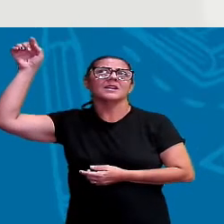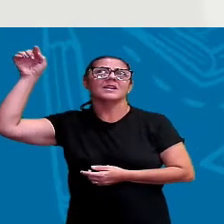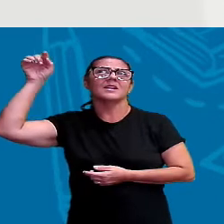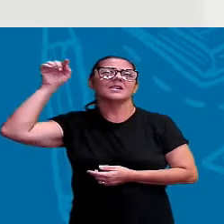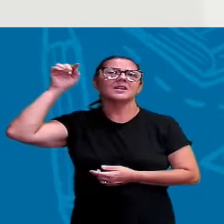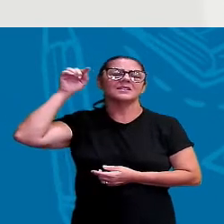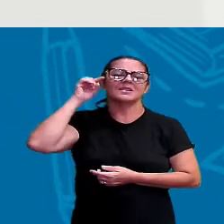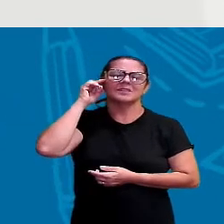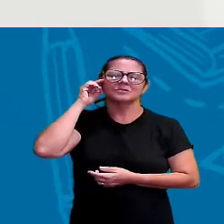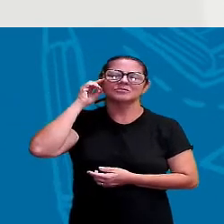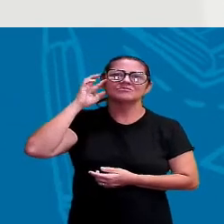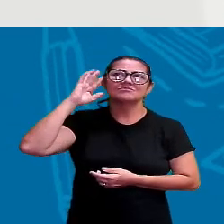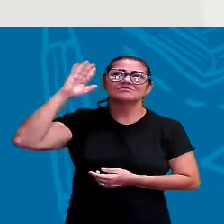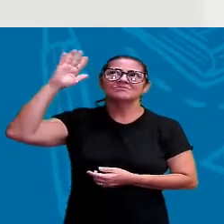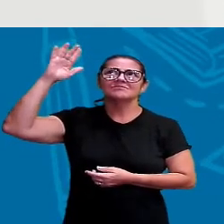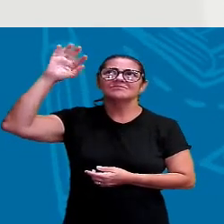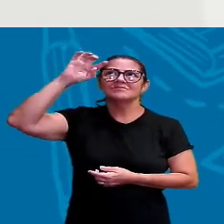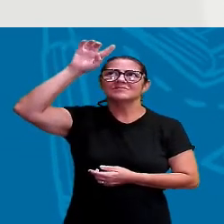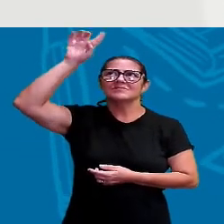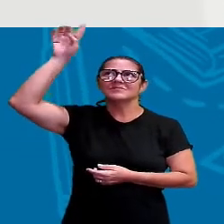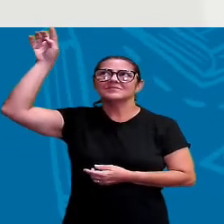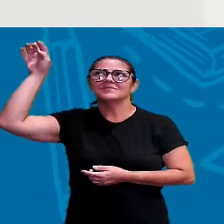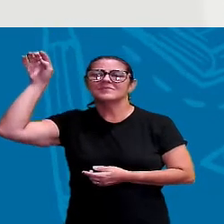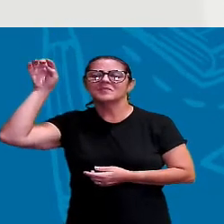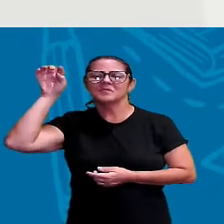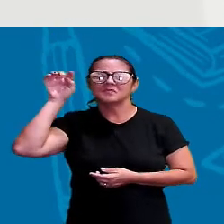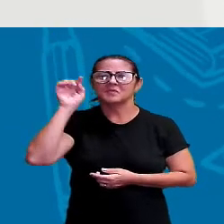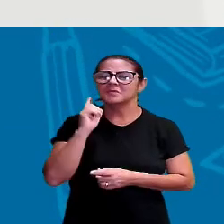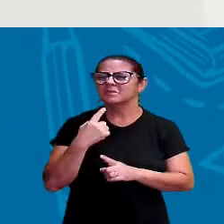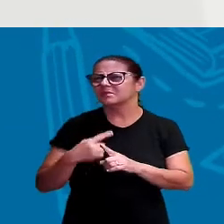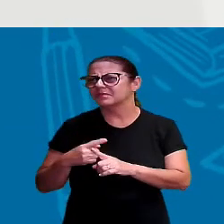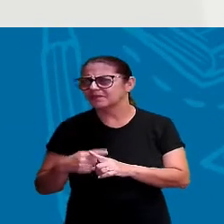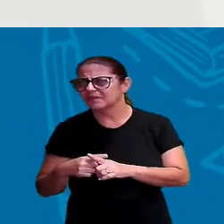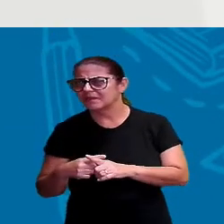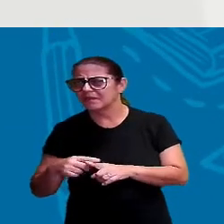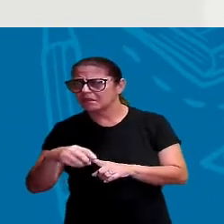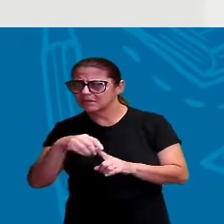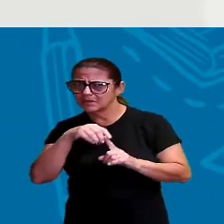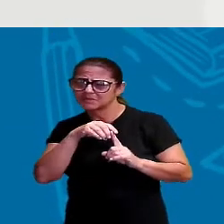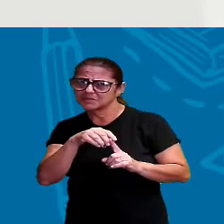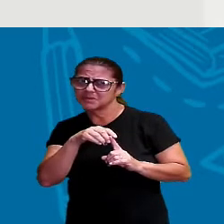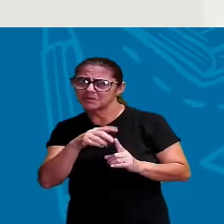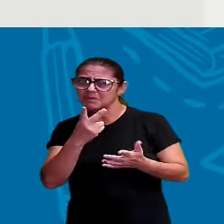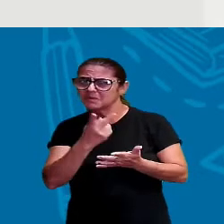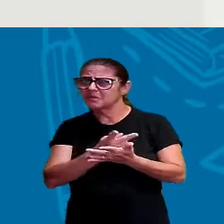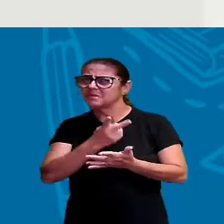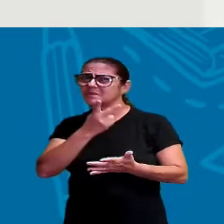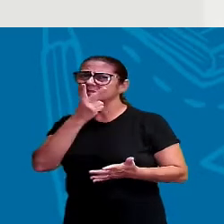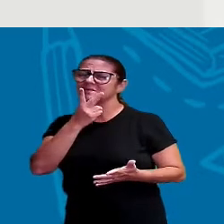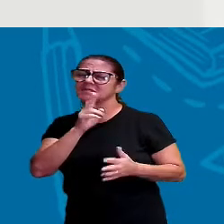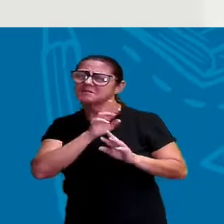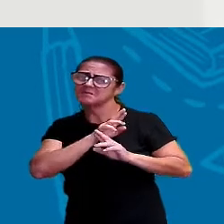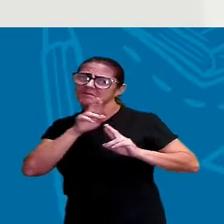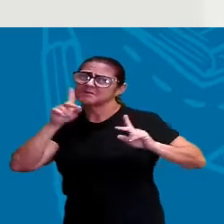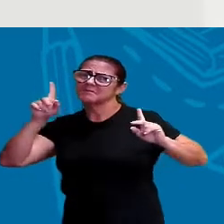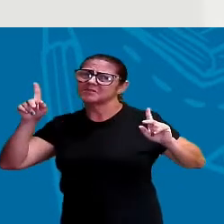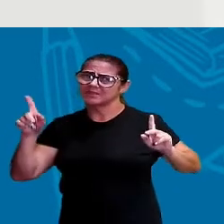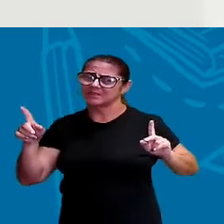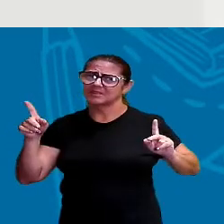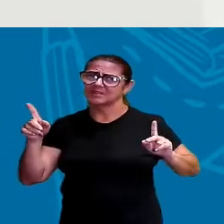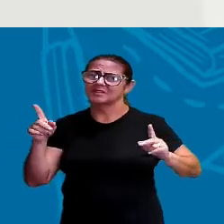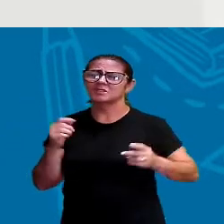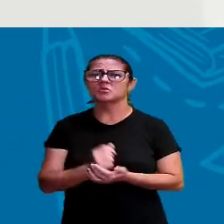nós vimos, a questão dos balões é essencial. Por quê? Ela nos diz o que está acontecendo de uma forma para a gente